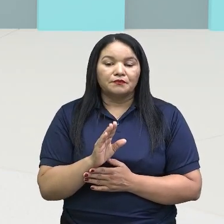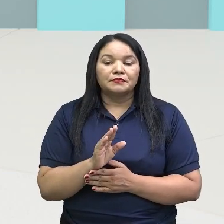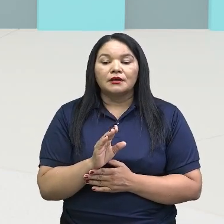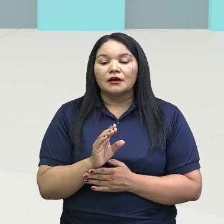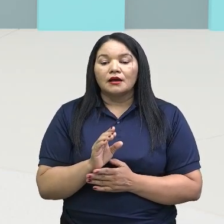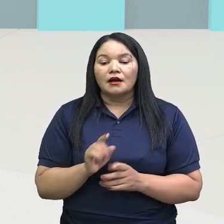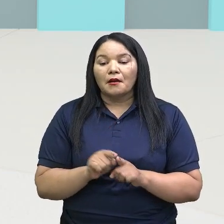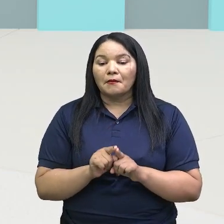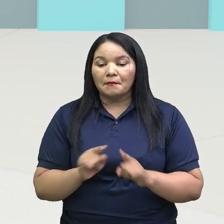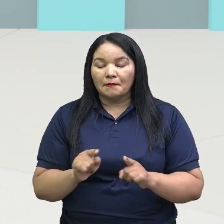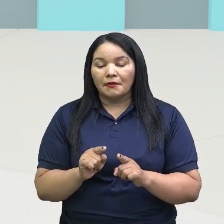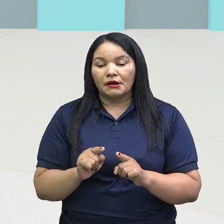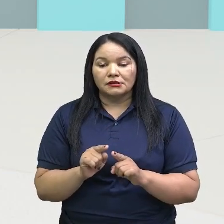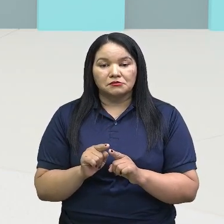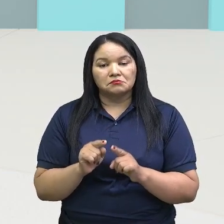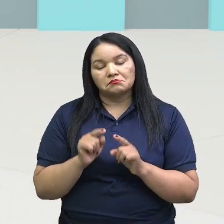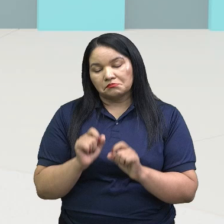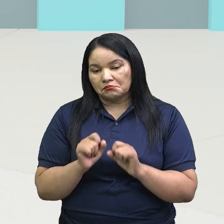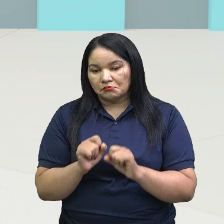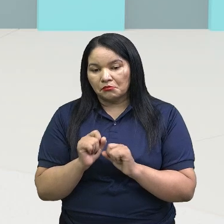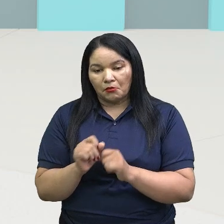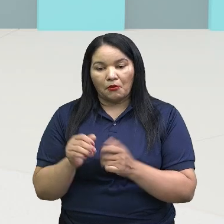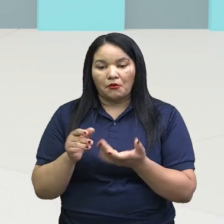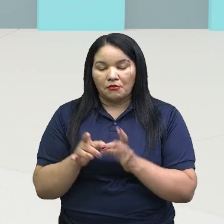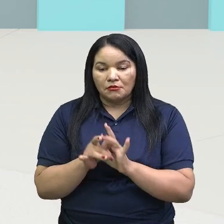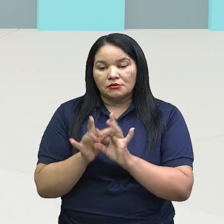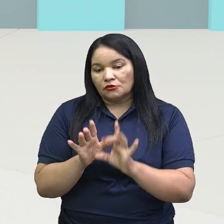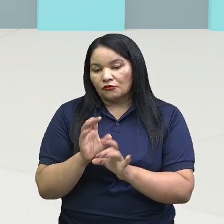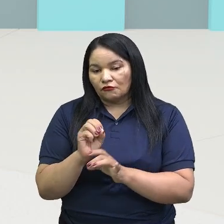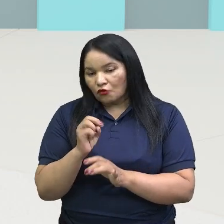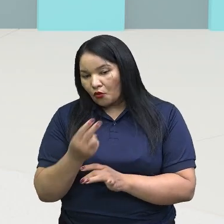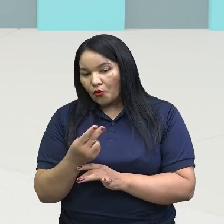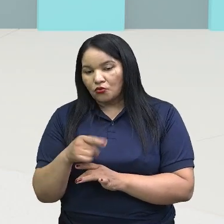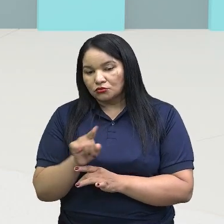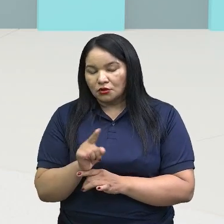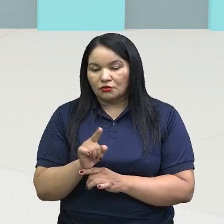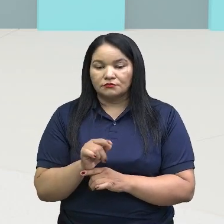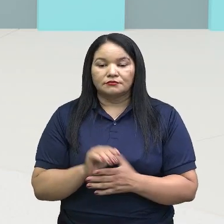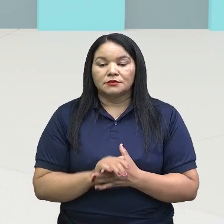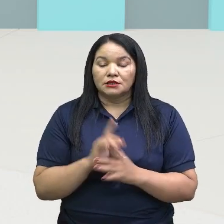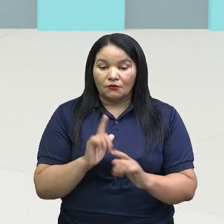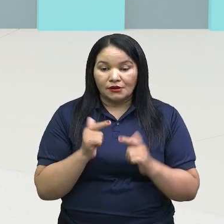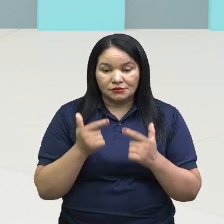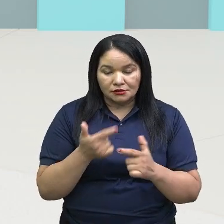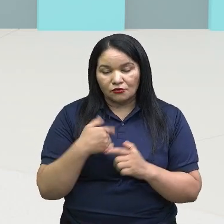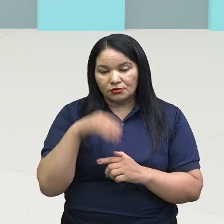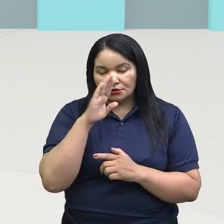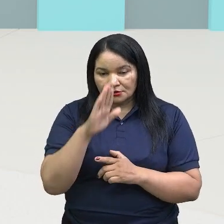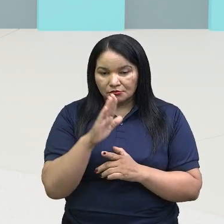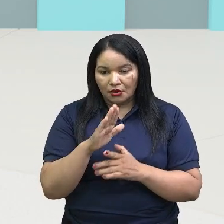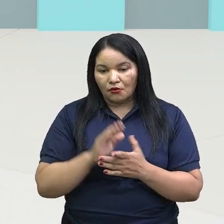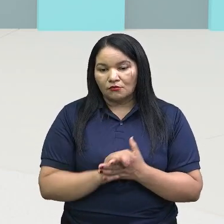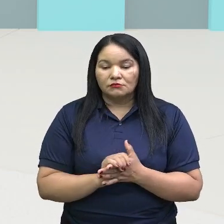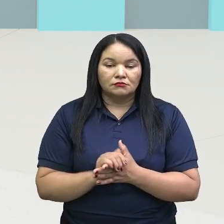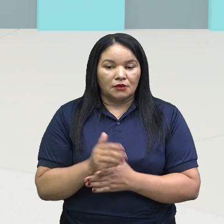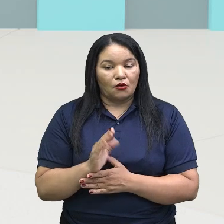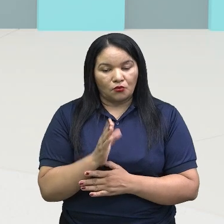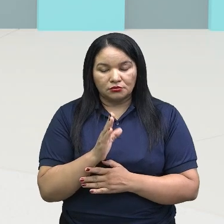estando nessa concessão ou não, fazendo ou não essa coisa, a ação principal ela não vai deixar de